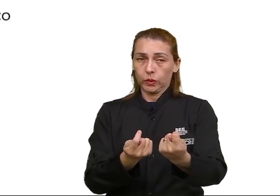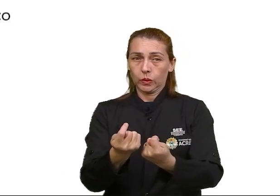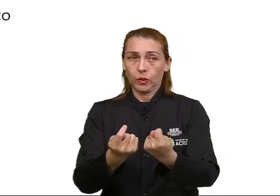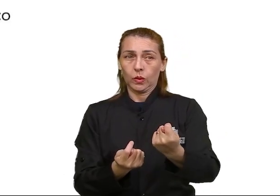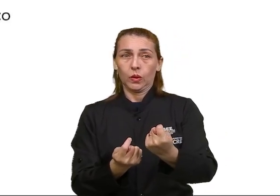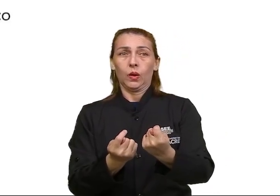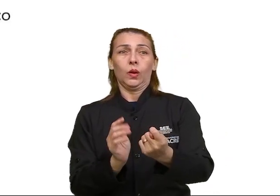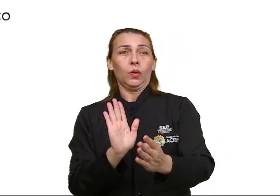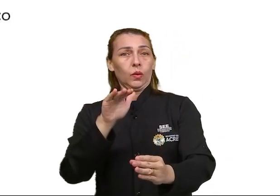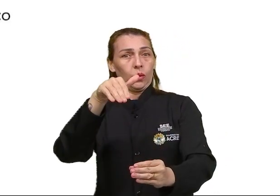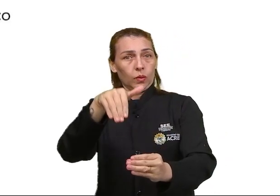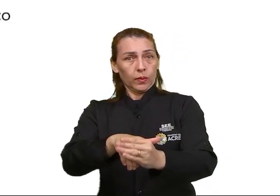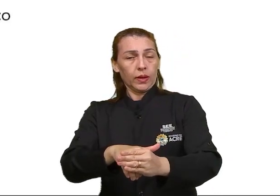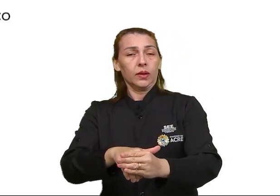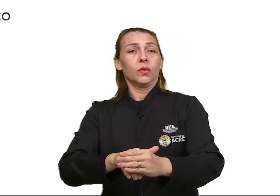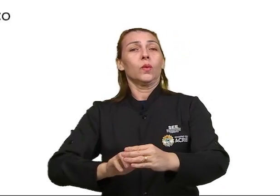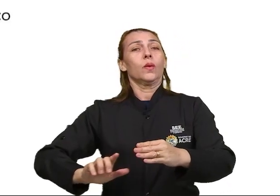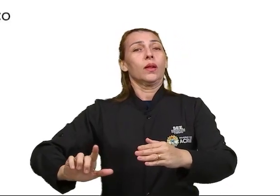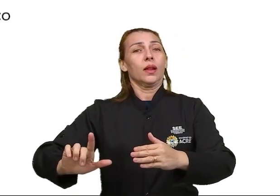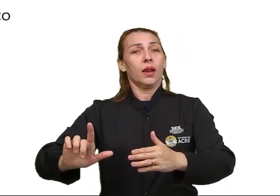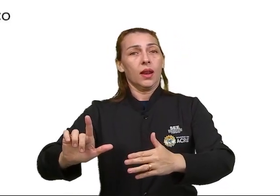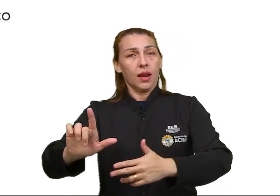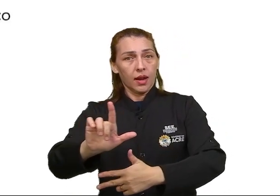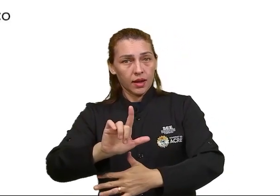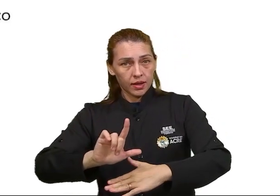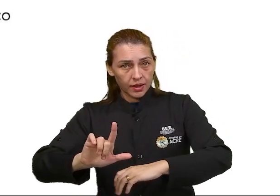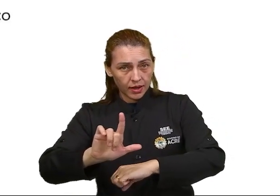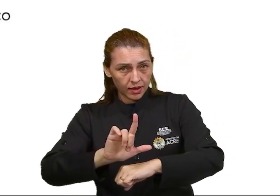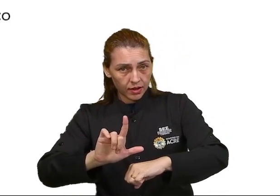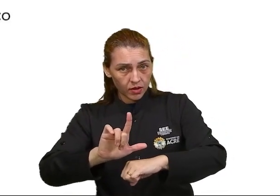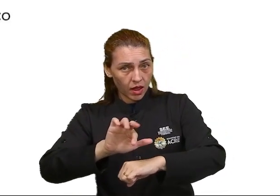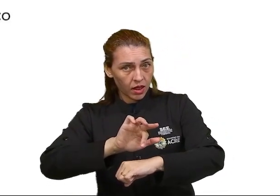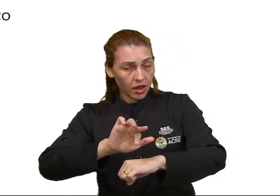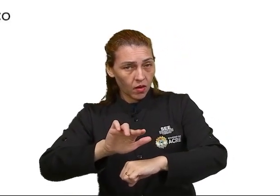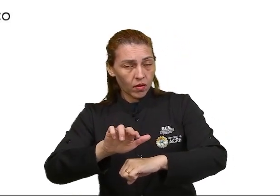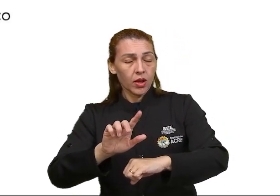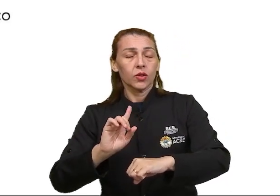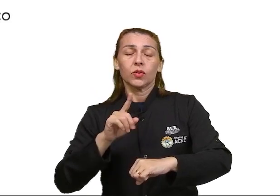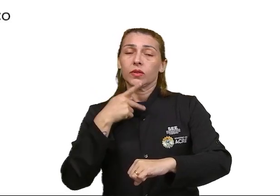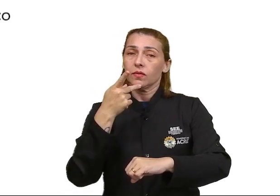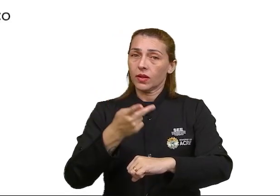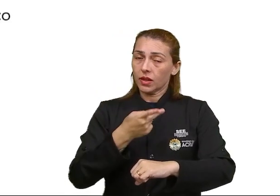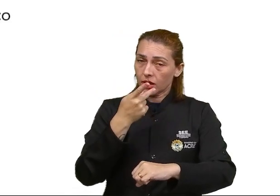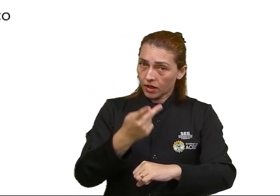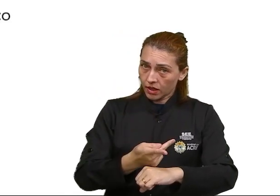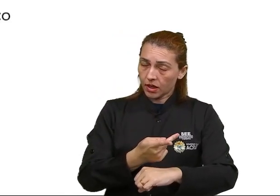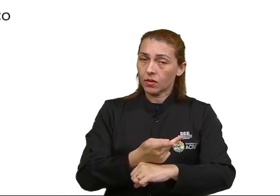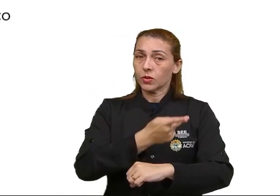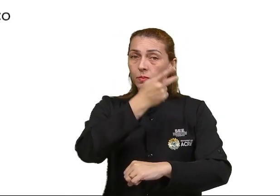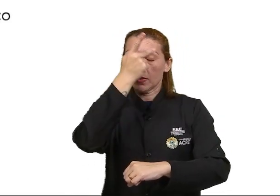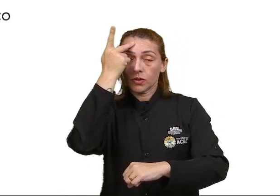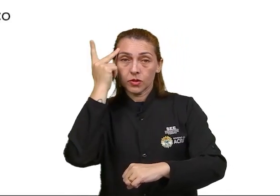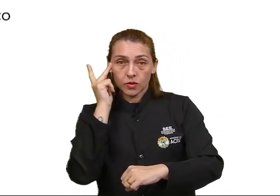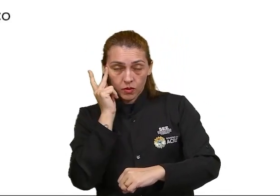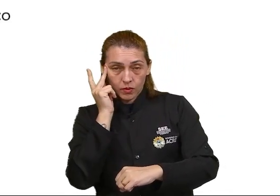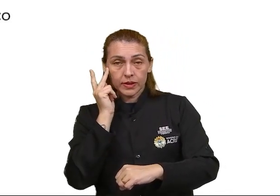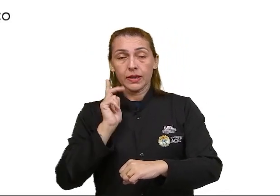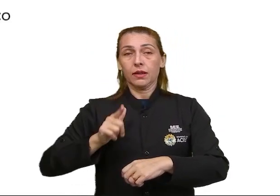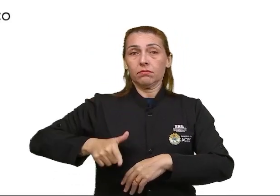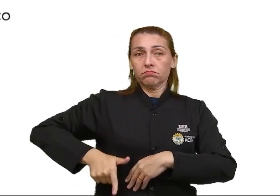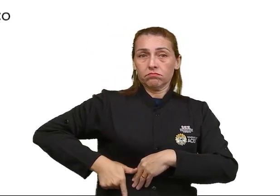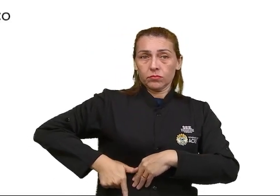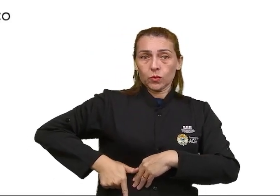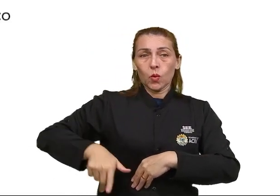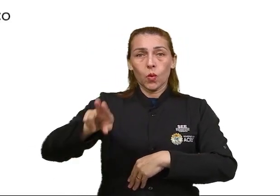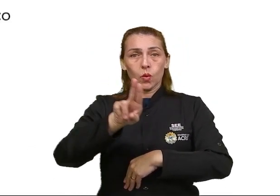pleitos legislativos. Esse monitoramento ele não é legal, uma vez que a gente está falando de capangas que estavam com armas na cintura